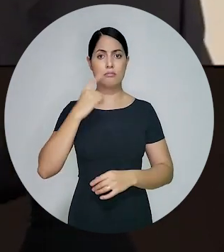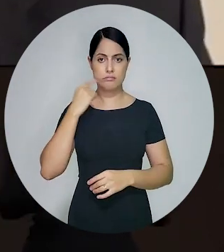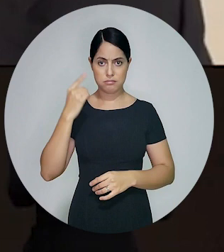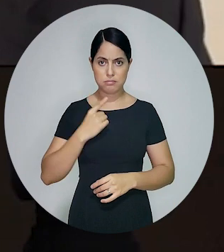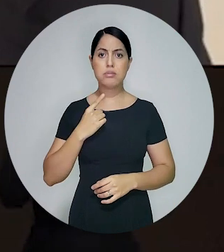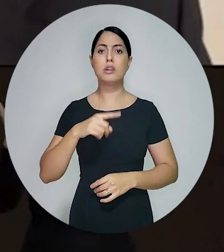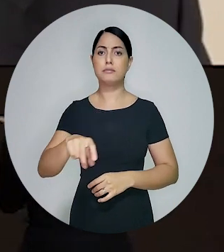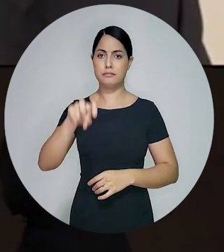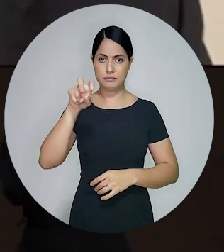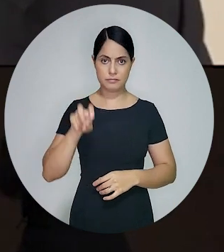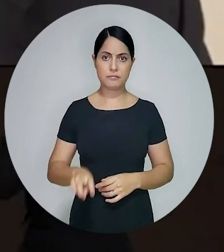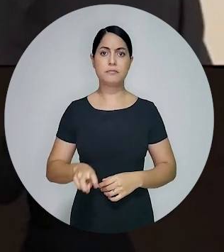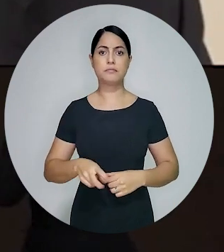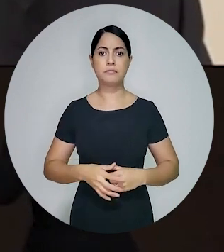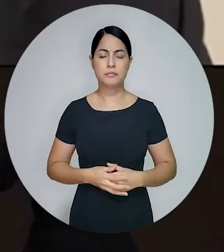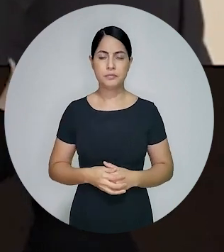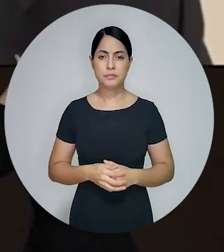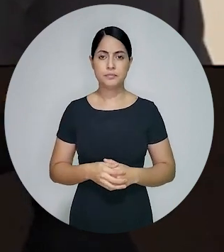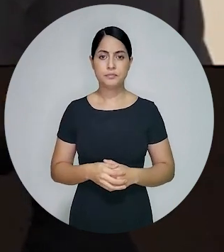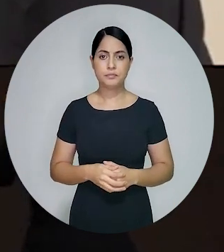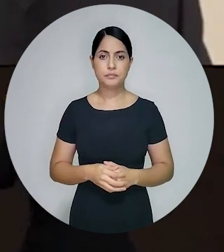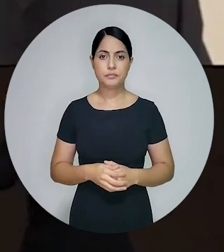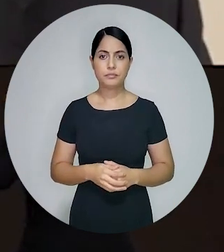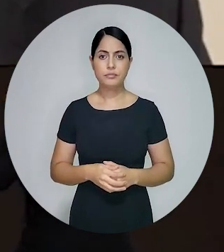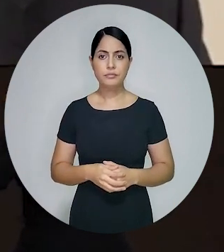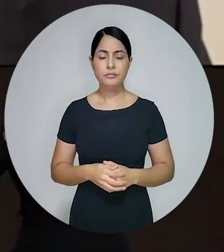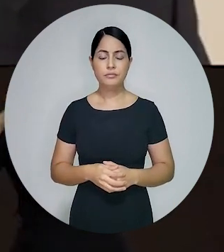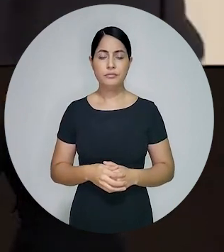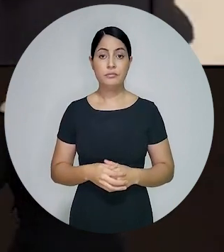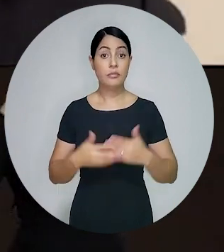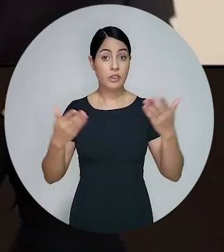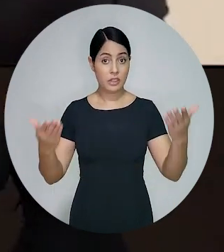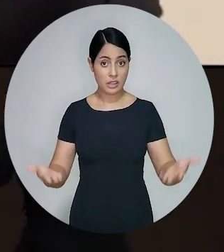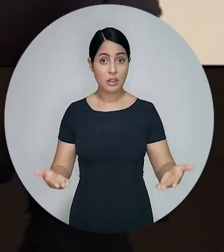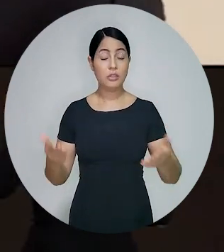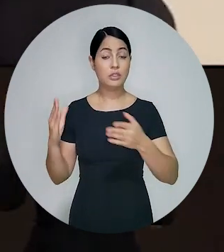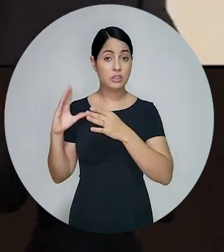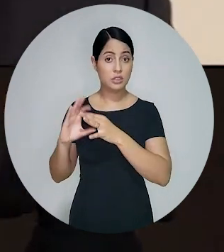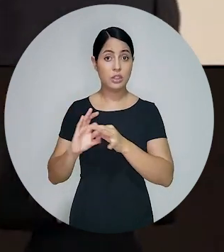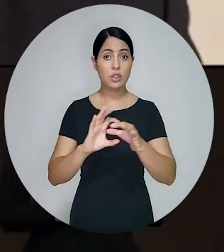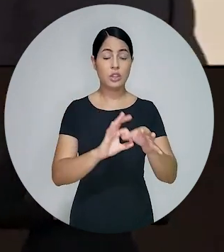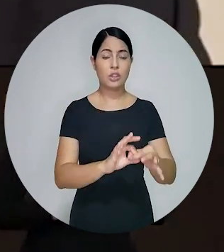que assumirem a missão de compor os quadros da advocacia brasileira.